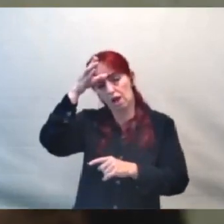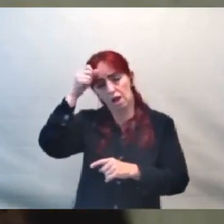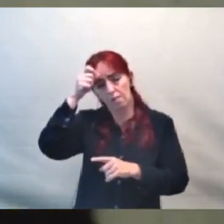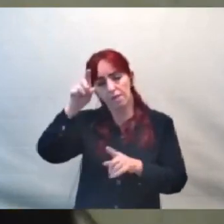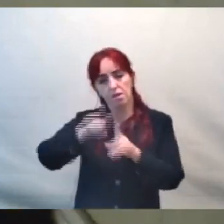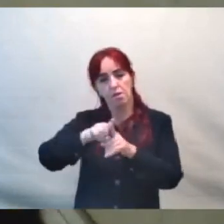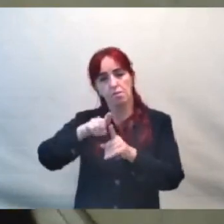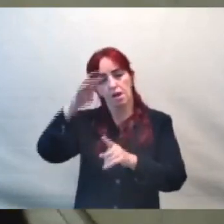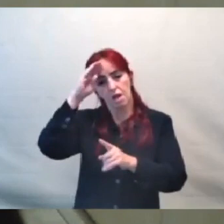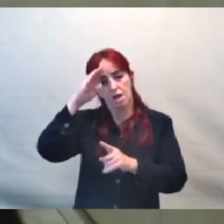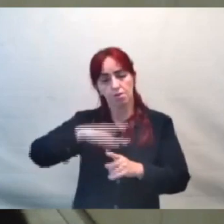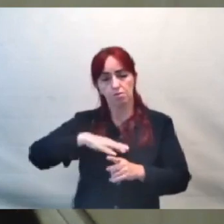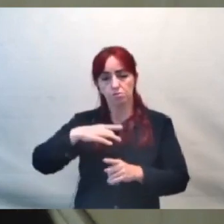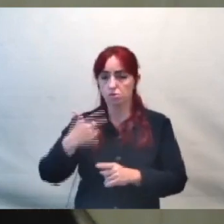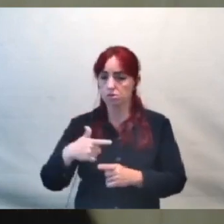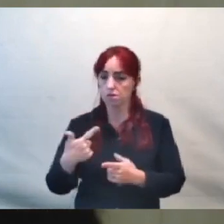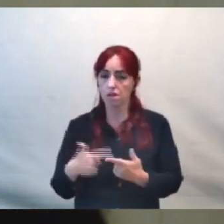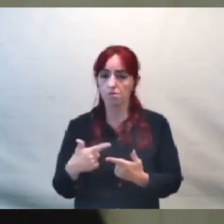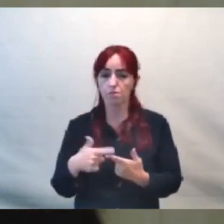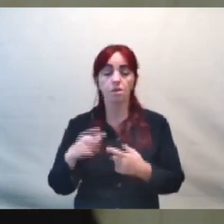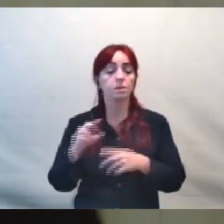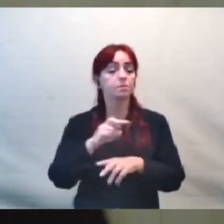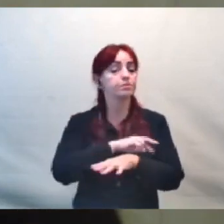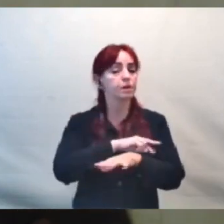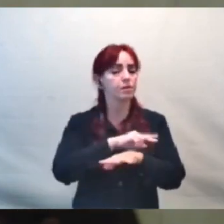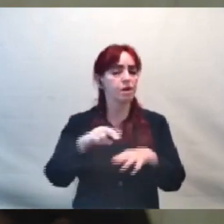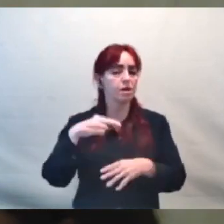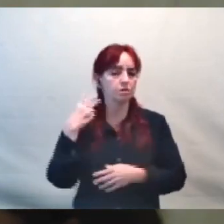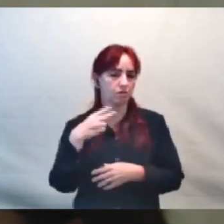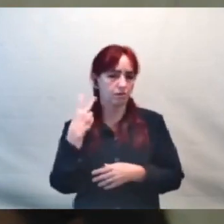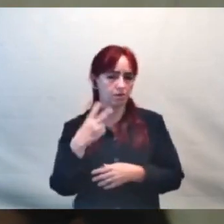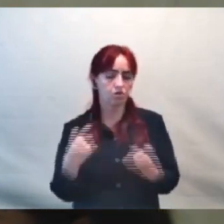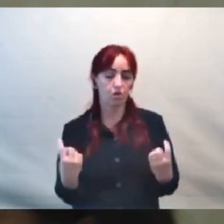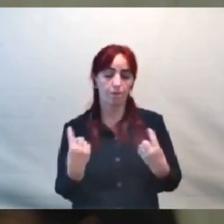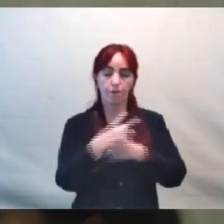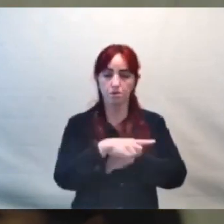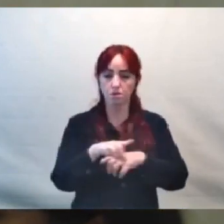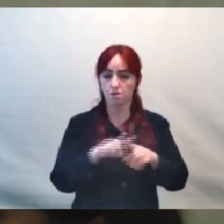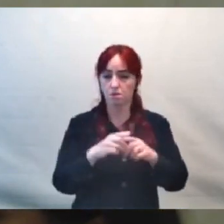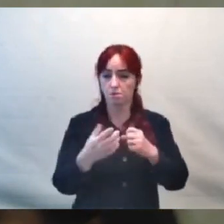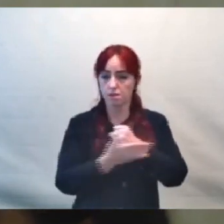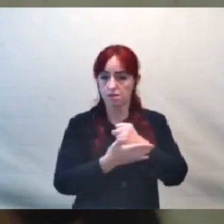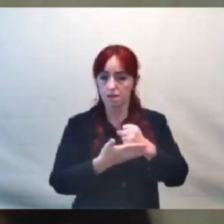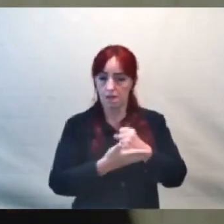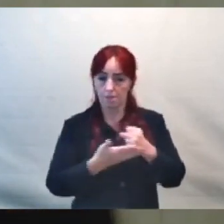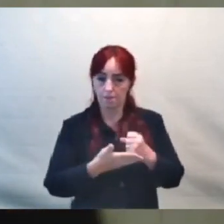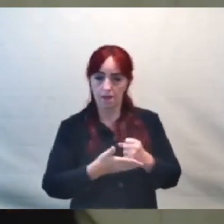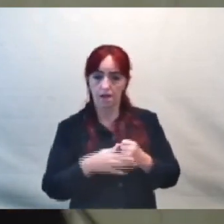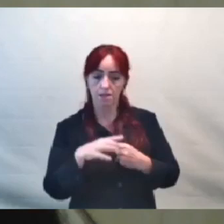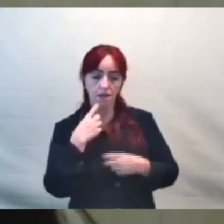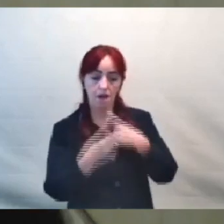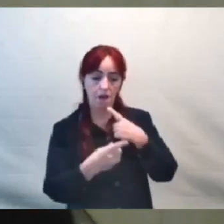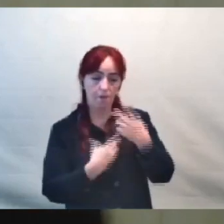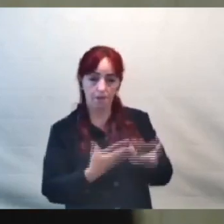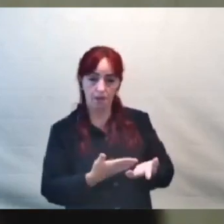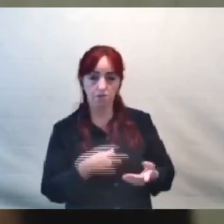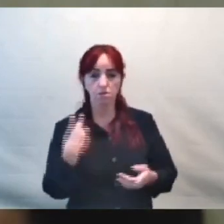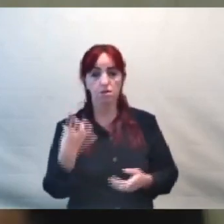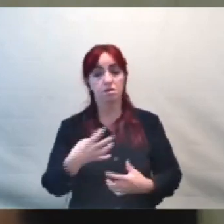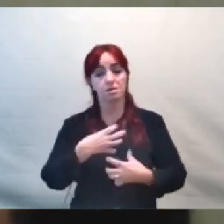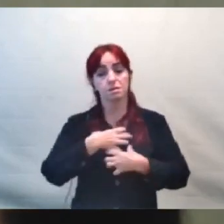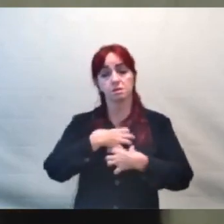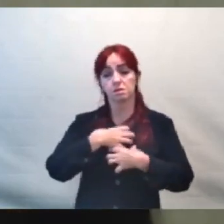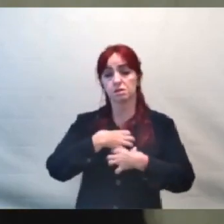vários vereadores de oposição e da base, criticando a realização da corrida. Então, a gente está se sentindo tratorado em